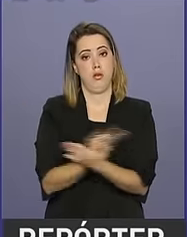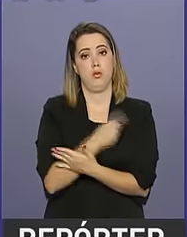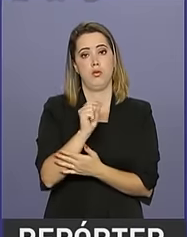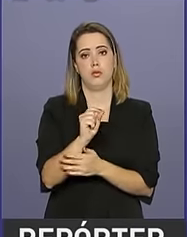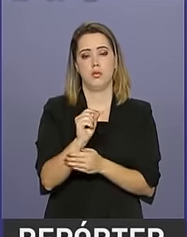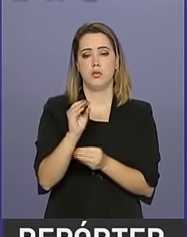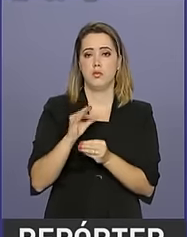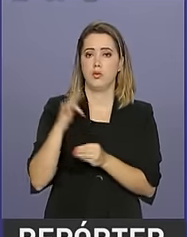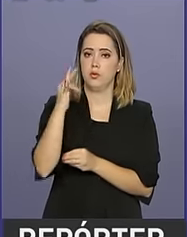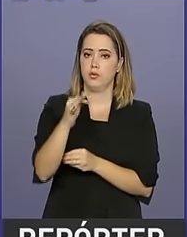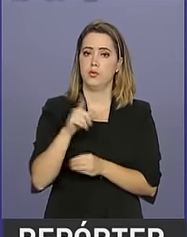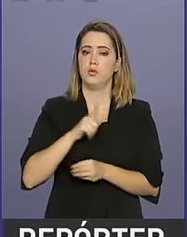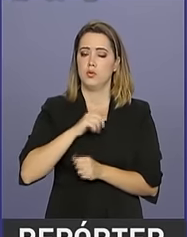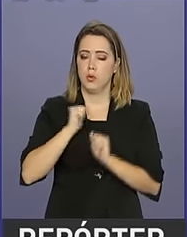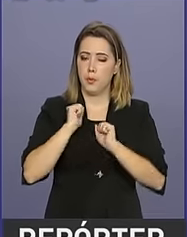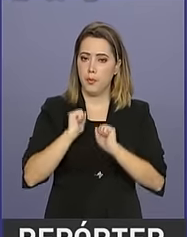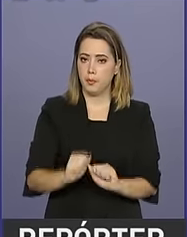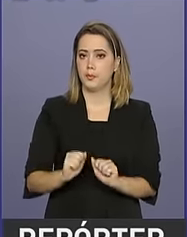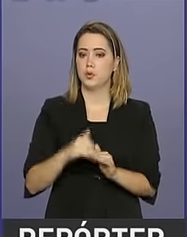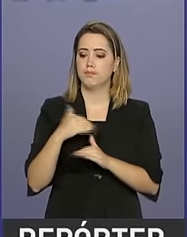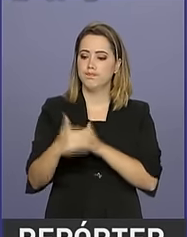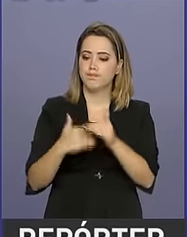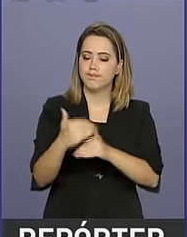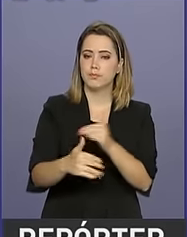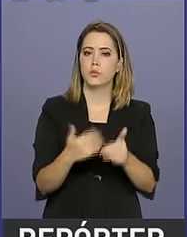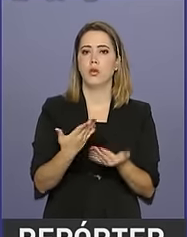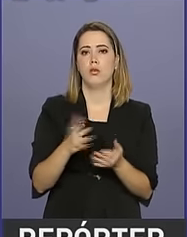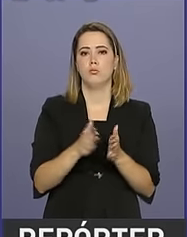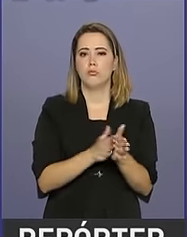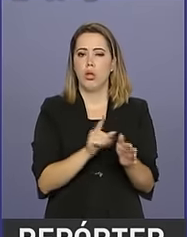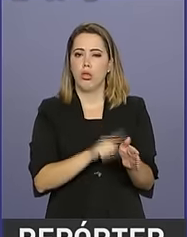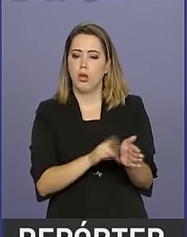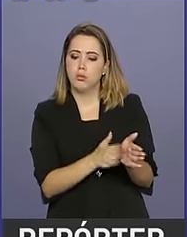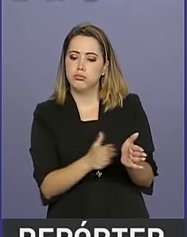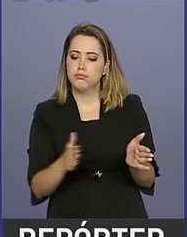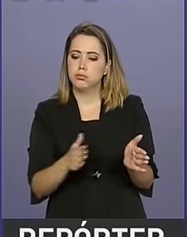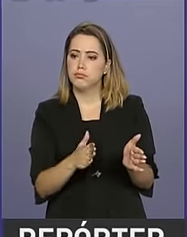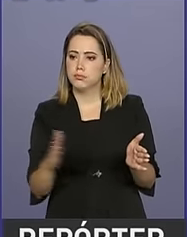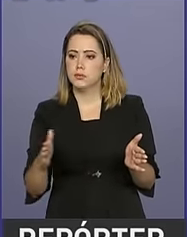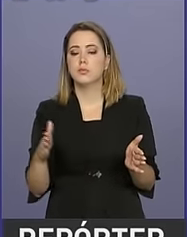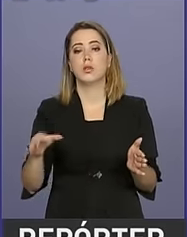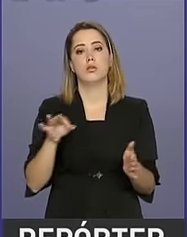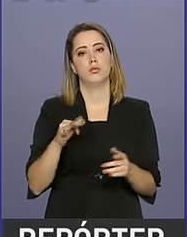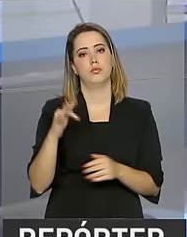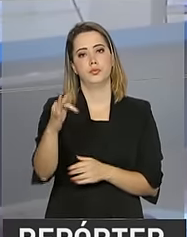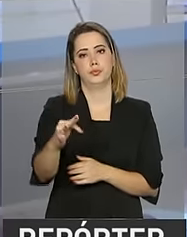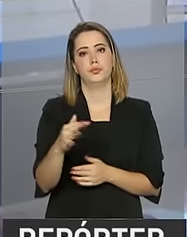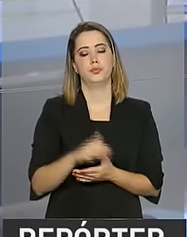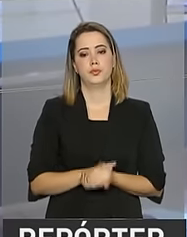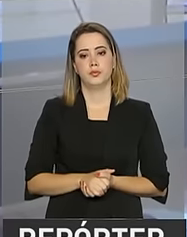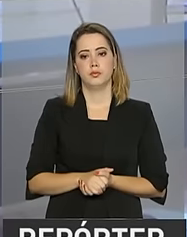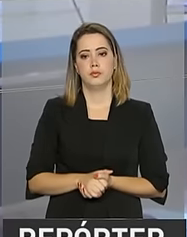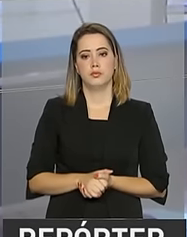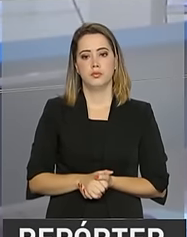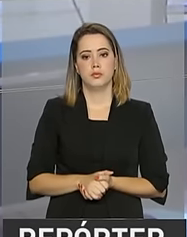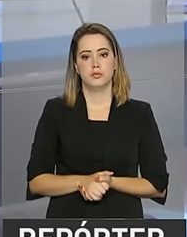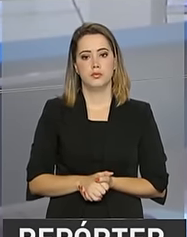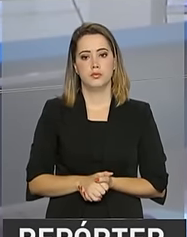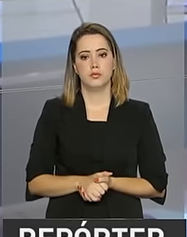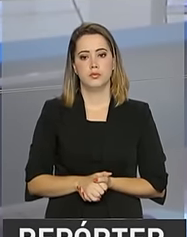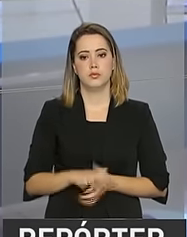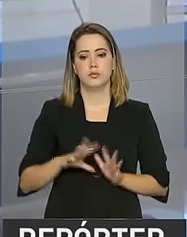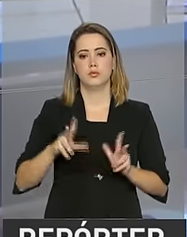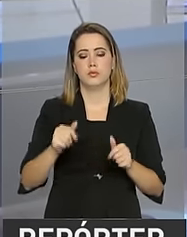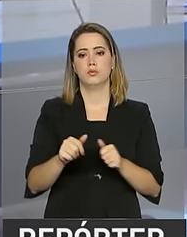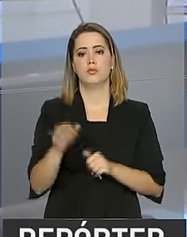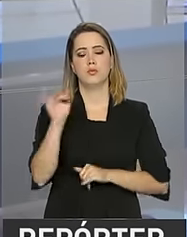resar a sustentabilidade em termos de médio e longo prazo para o fiéis e para todas